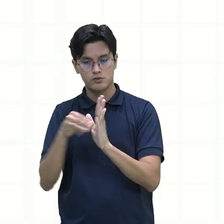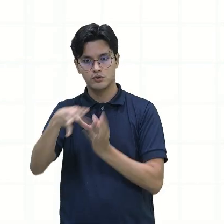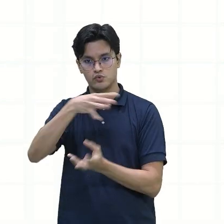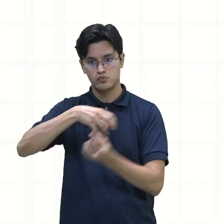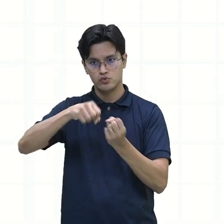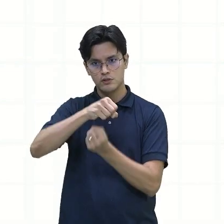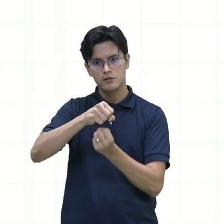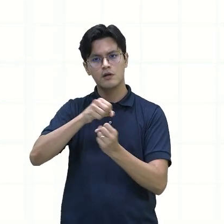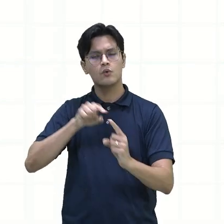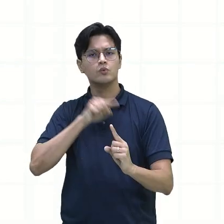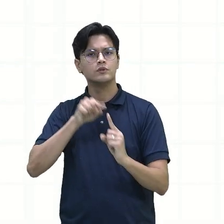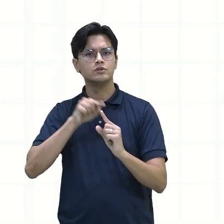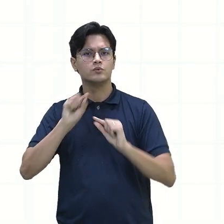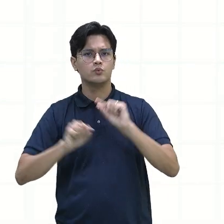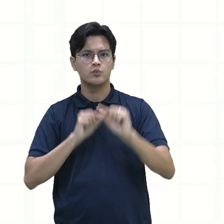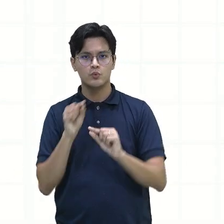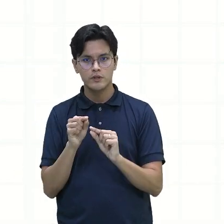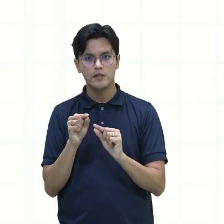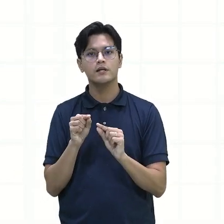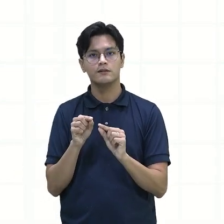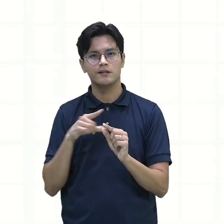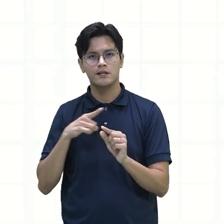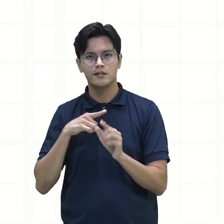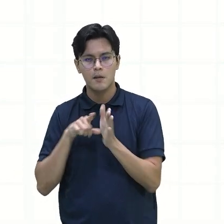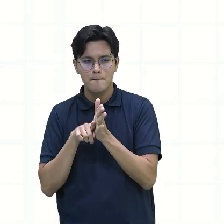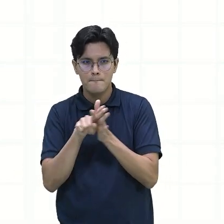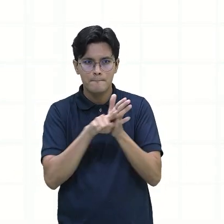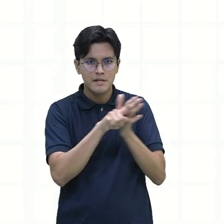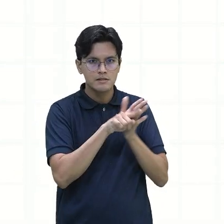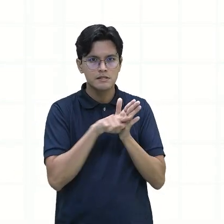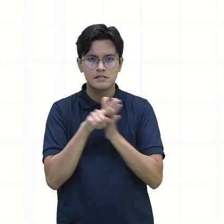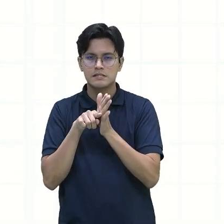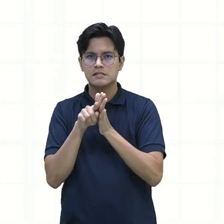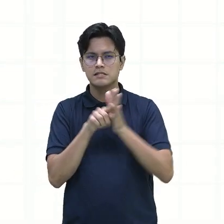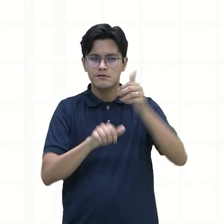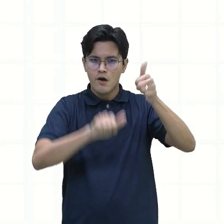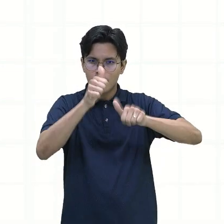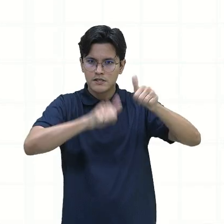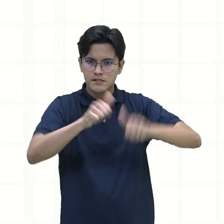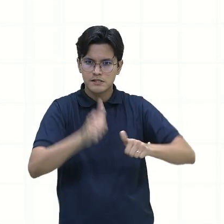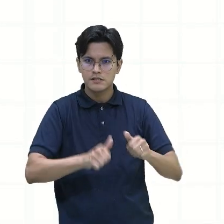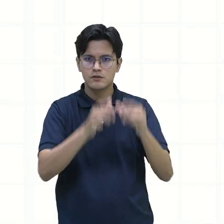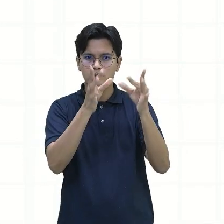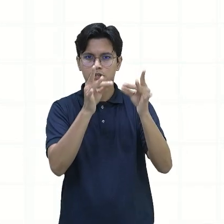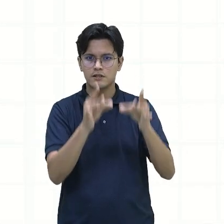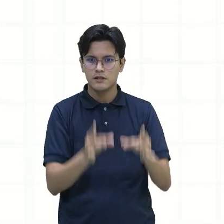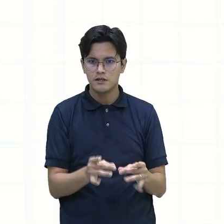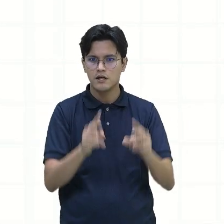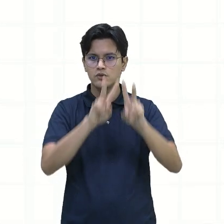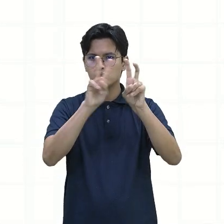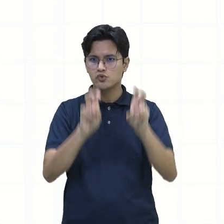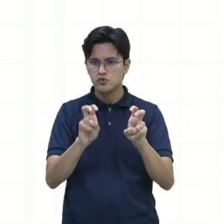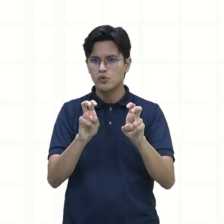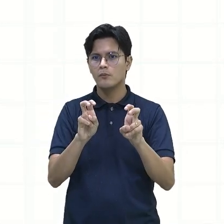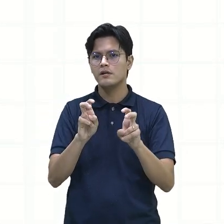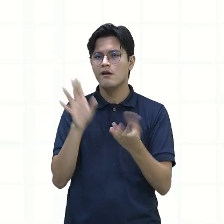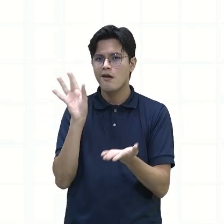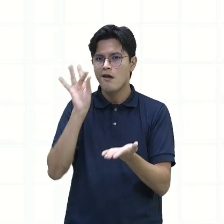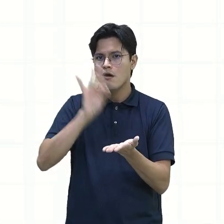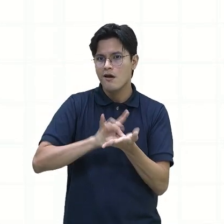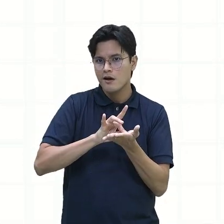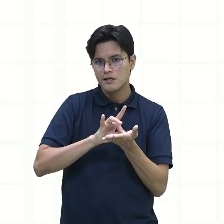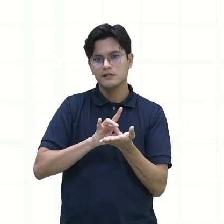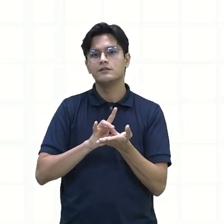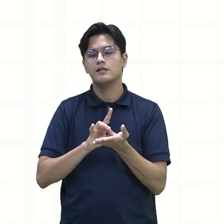da realidade e dos potenciais econômicos, da Amazônia.